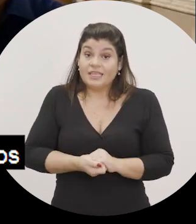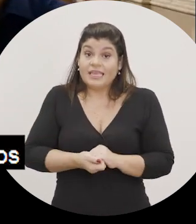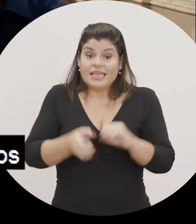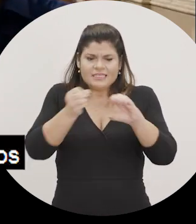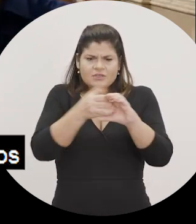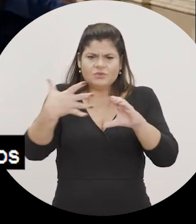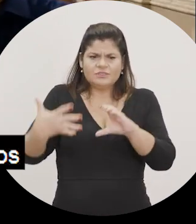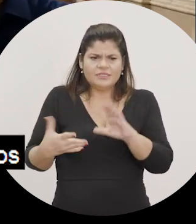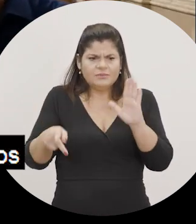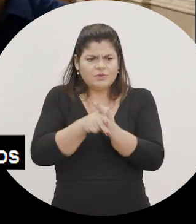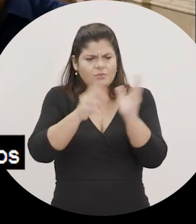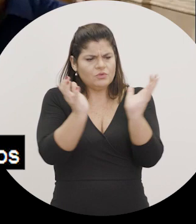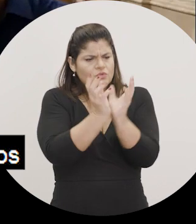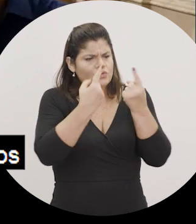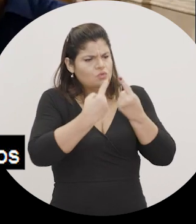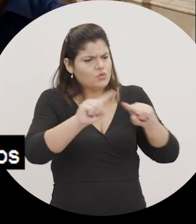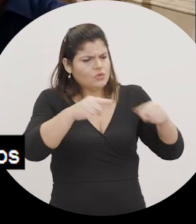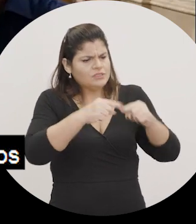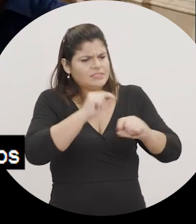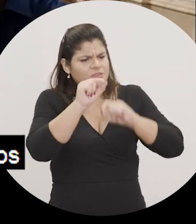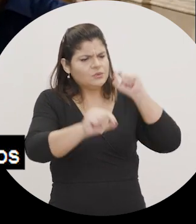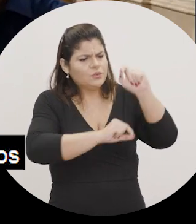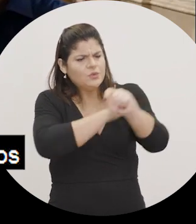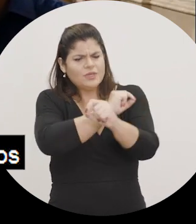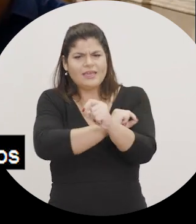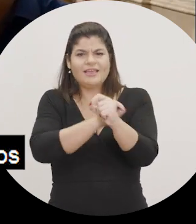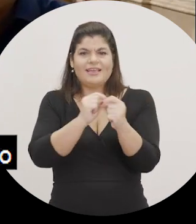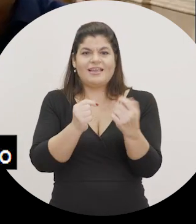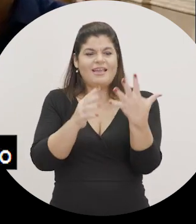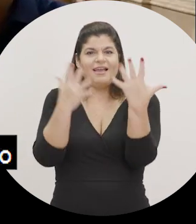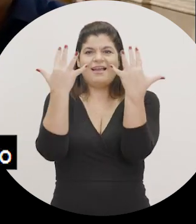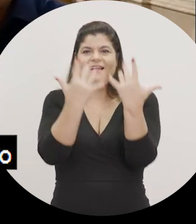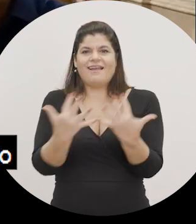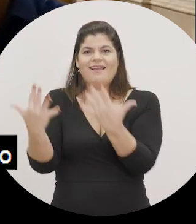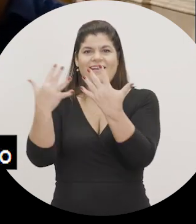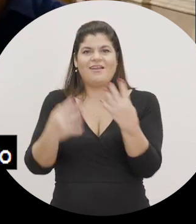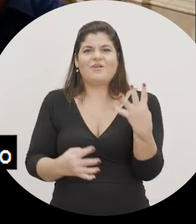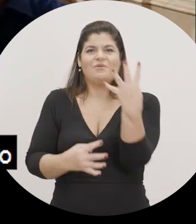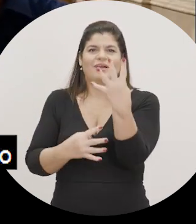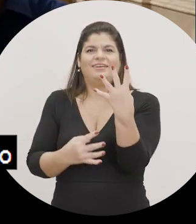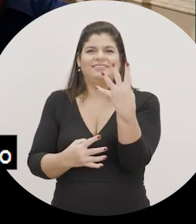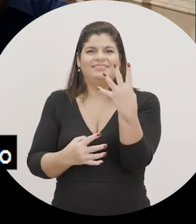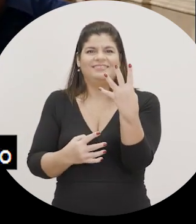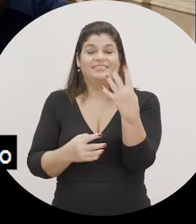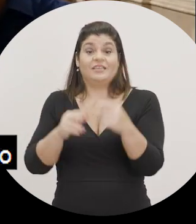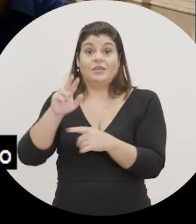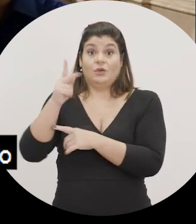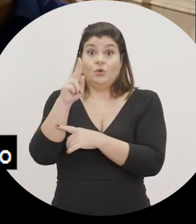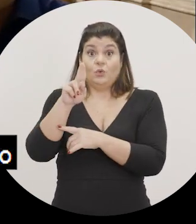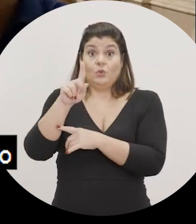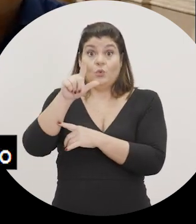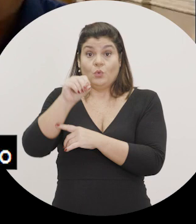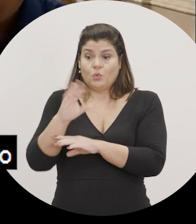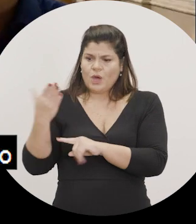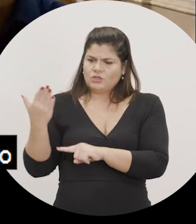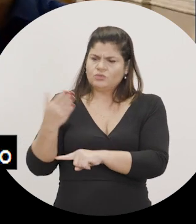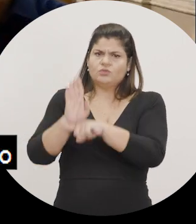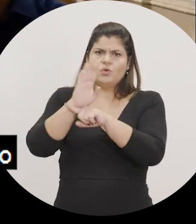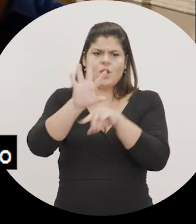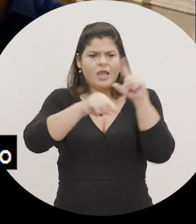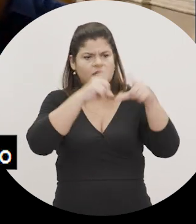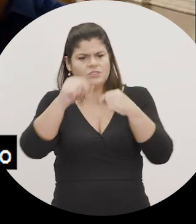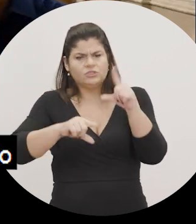enfim, o conceito daquele concerto, né, foi justamente a quatro mãos, junto com o Hugo, né, que ajudou a escolher